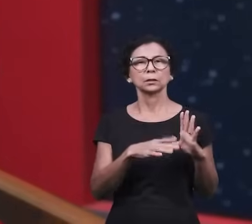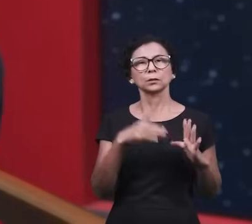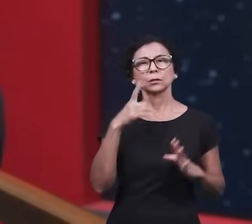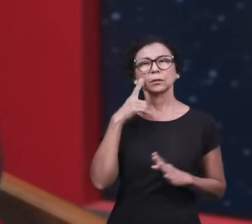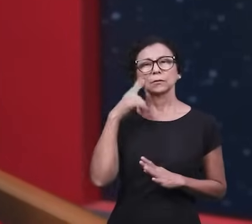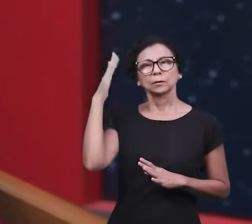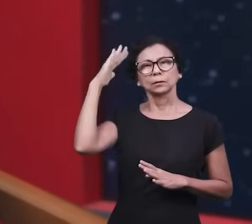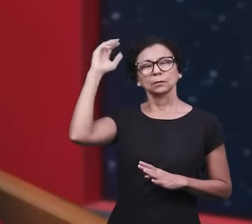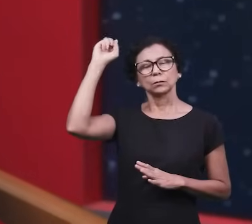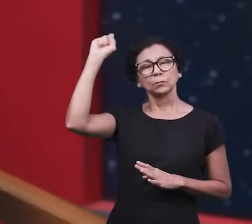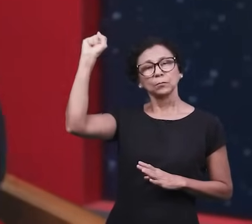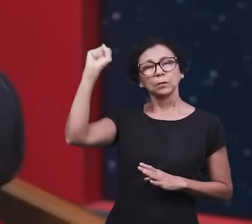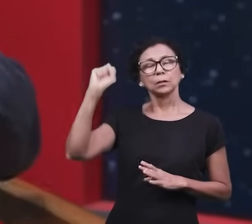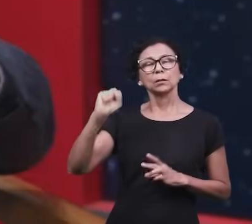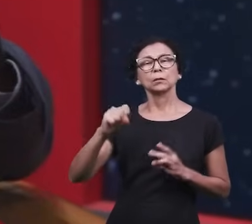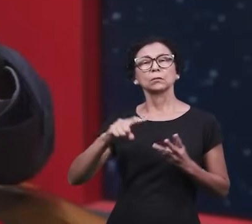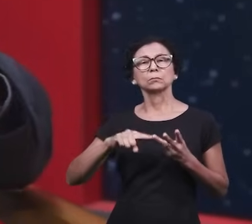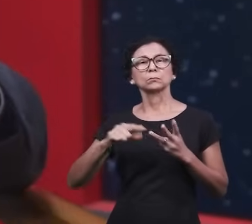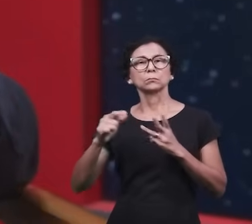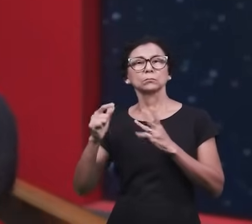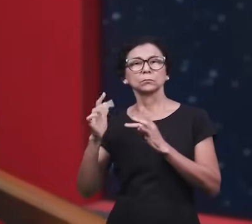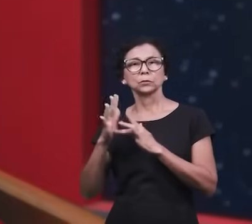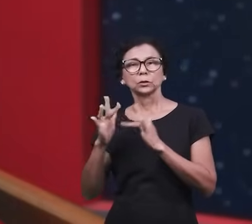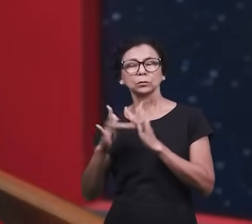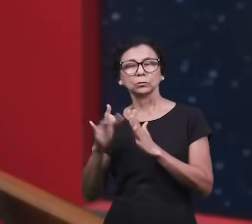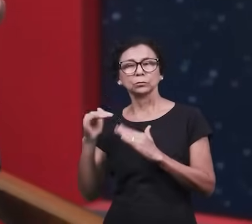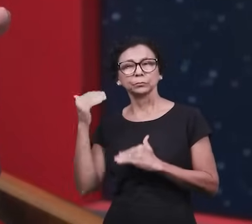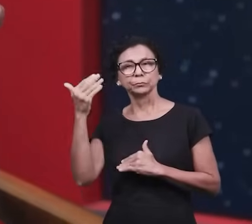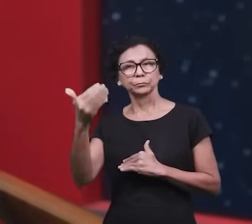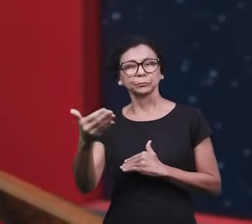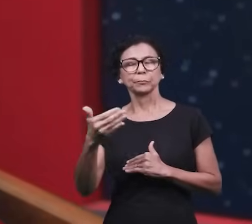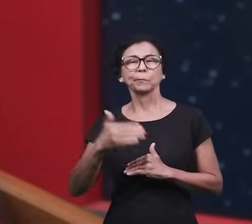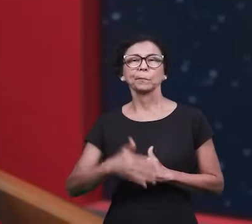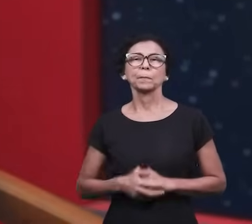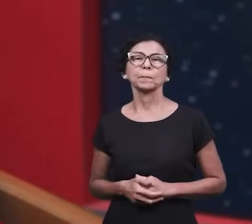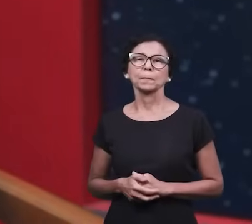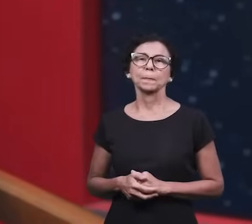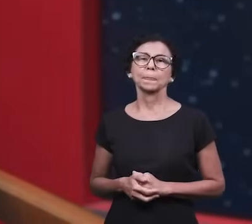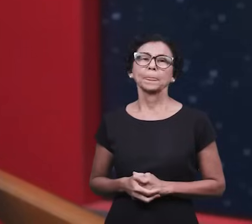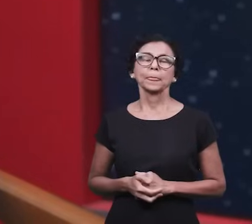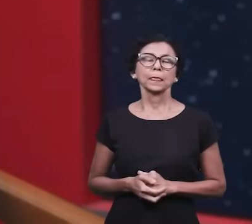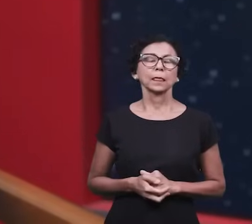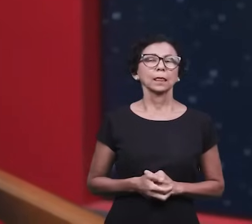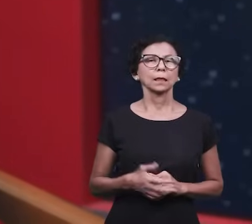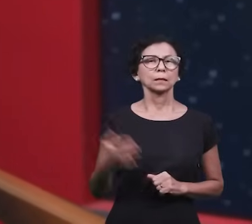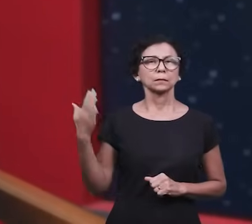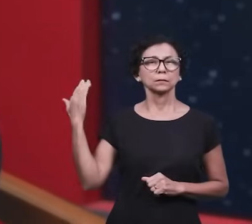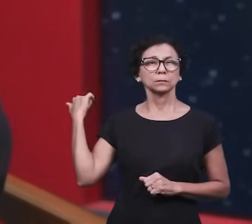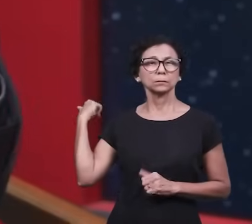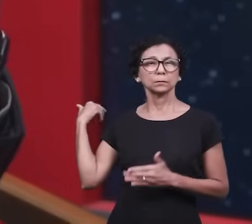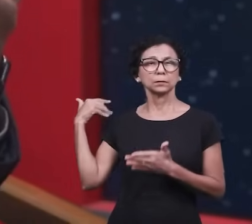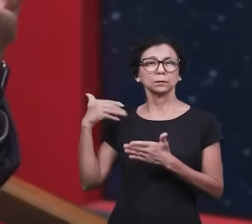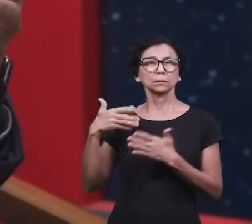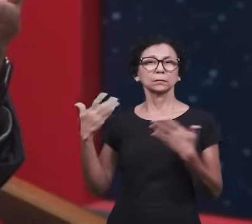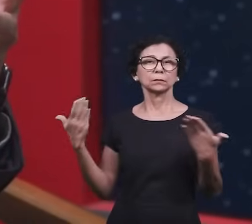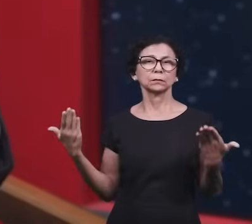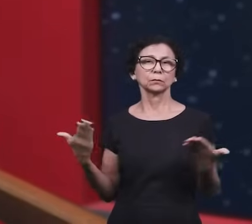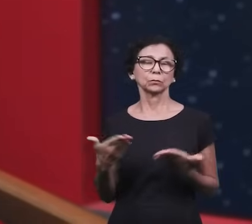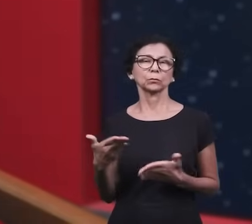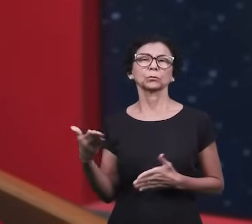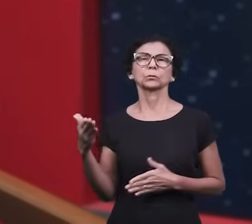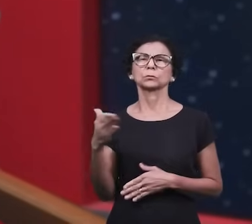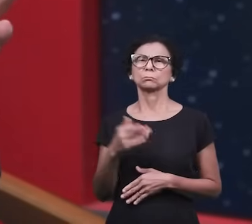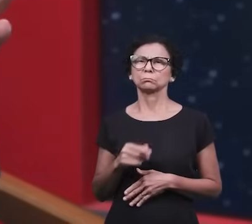isso, a vida de Jesus. O unguento sempre teve uma utilidade muito